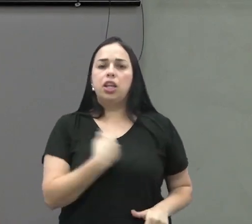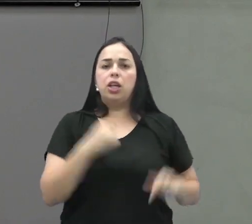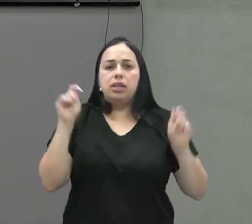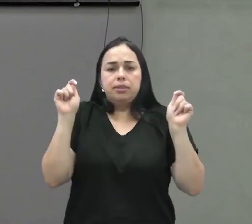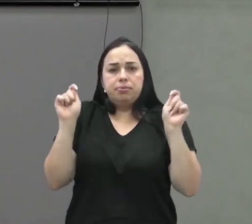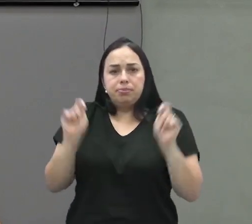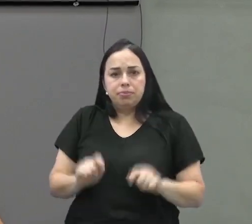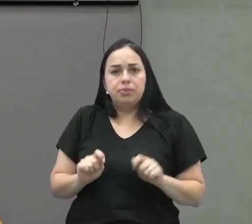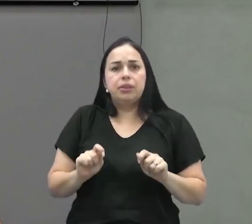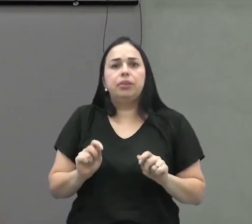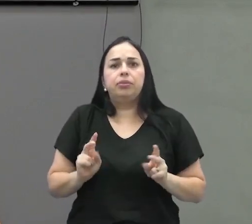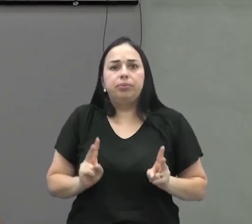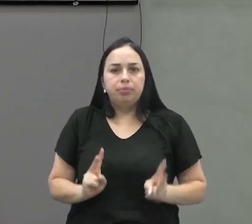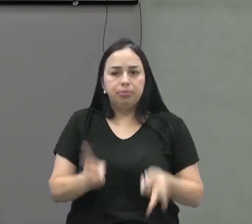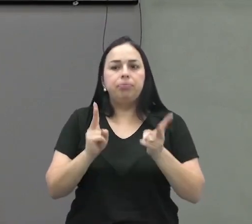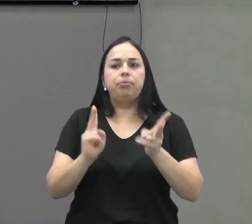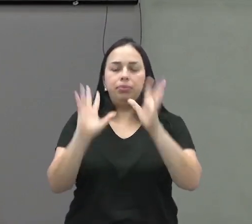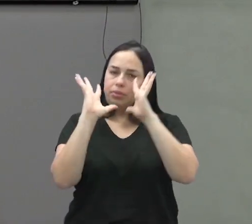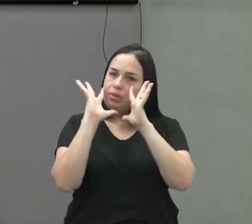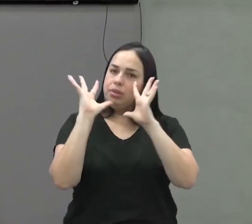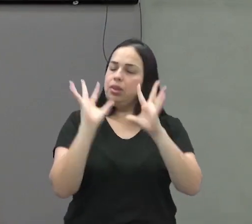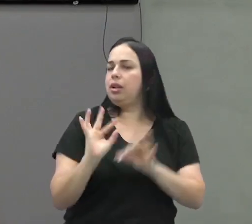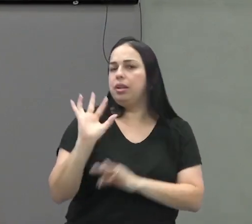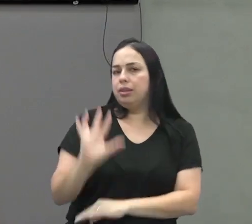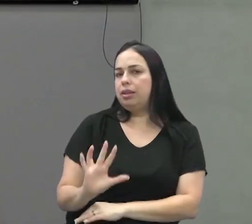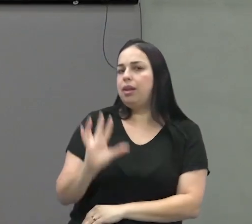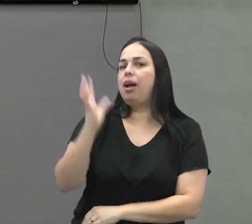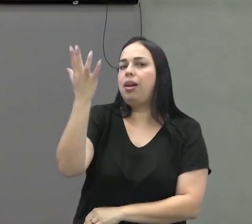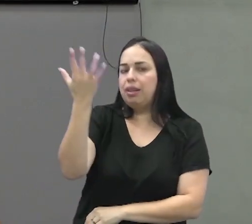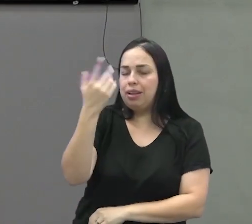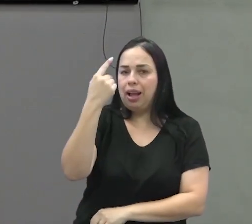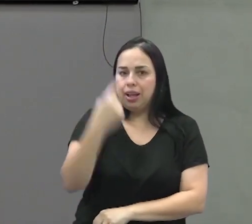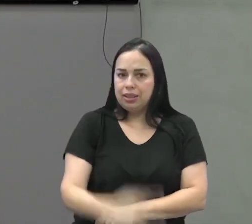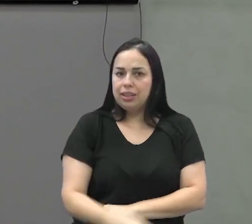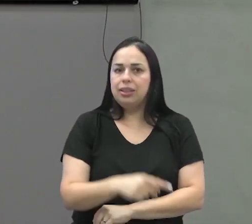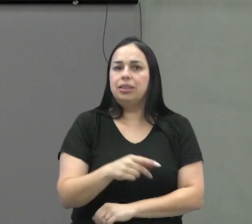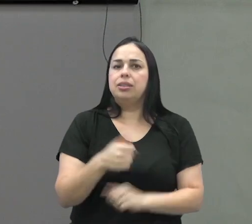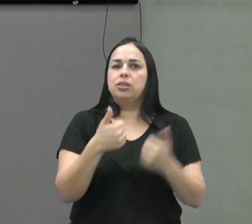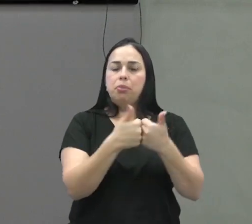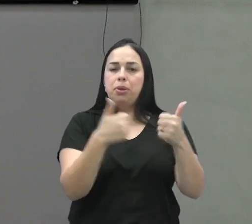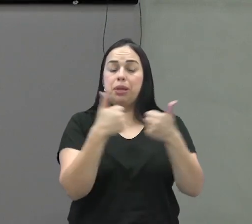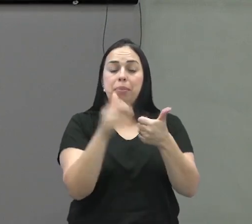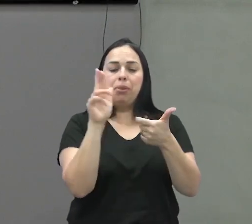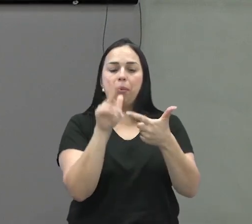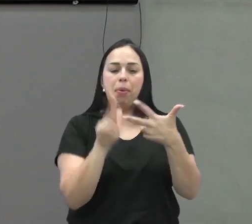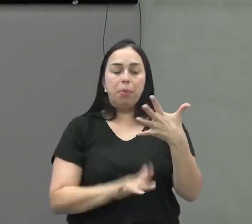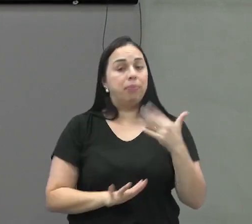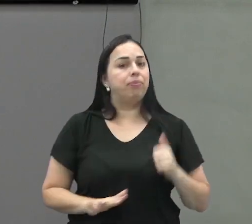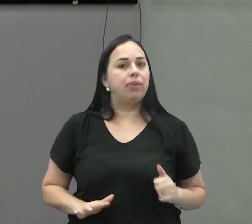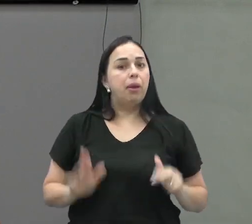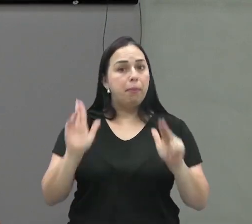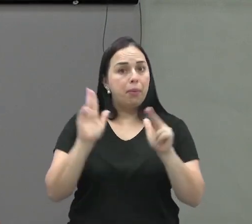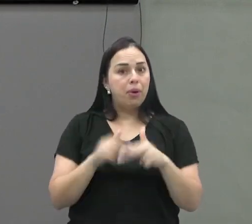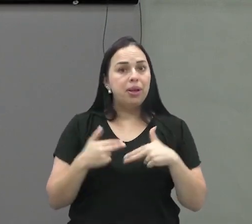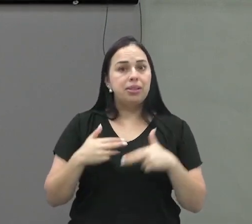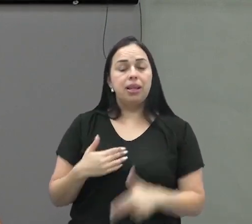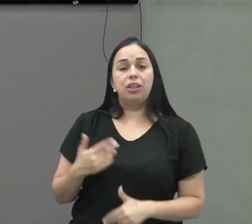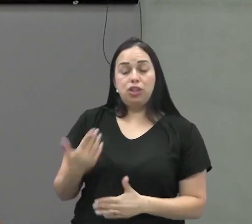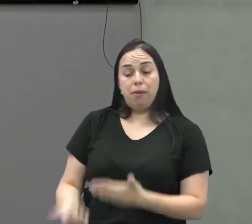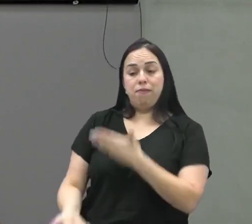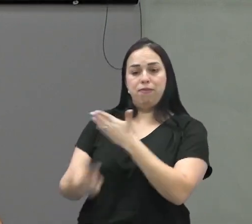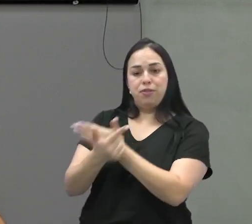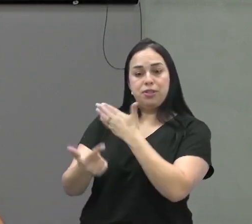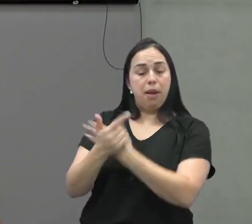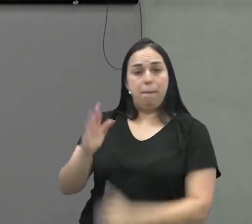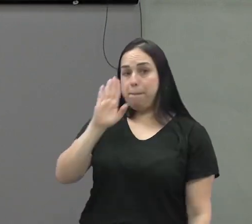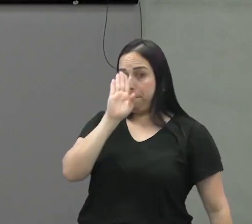gente possa, né, estar sempre antenado com o que acontece relacionado ao transporte público. Então, a nossa principal função